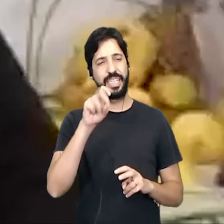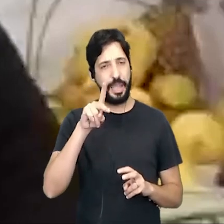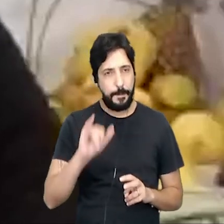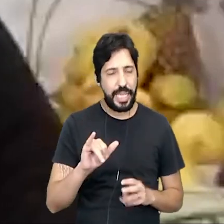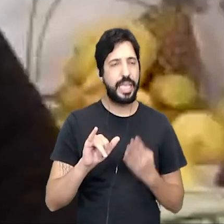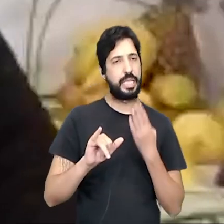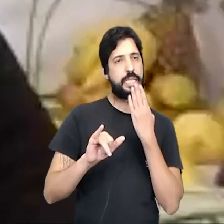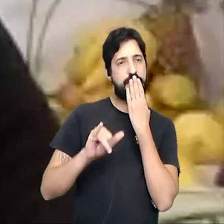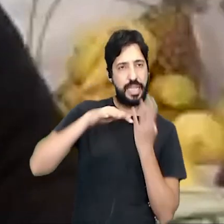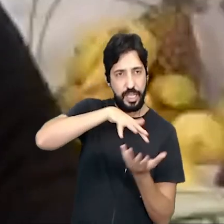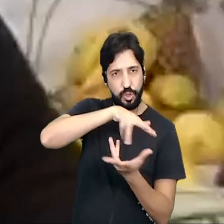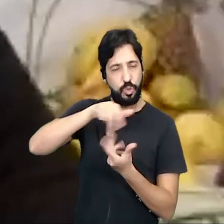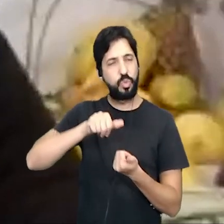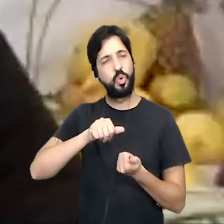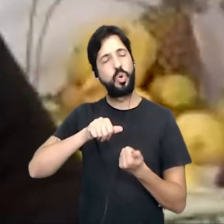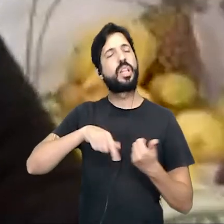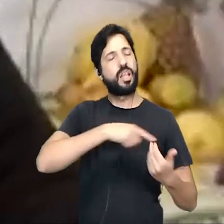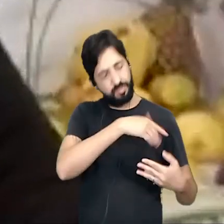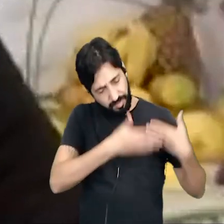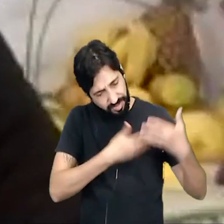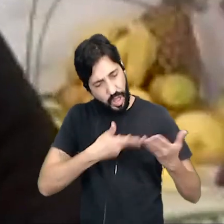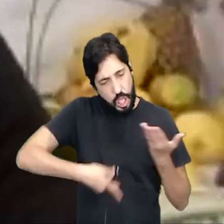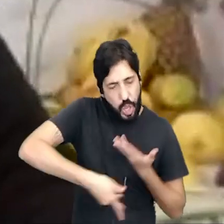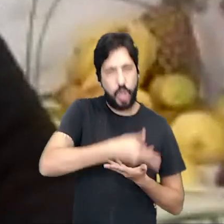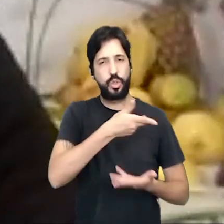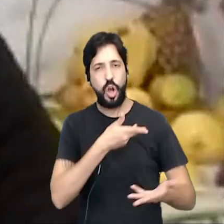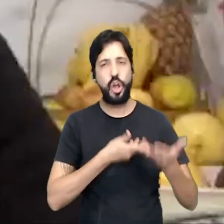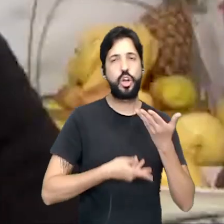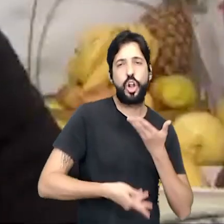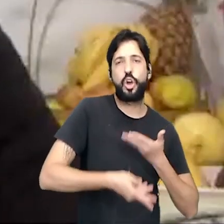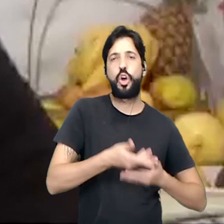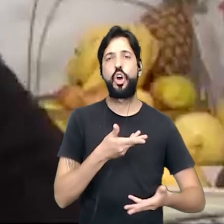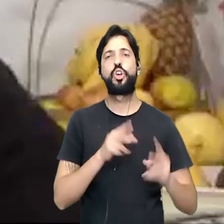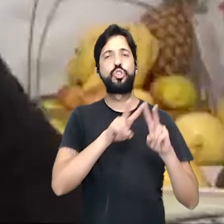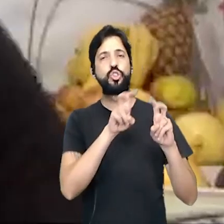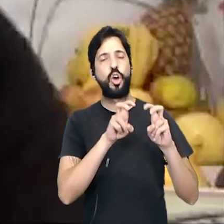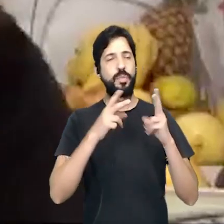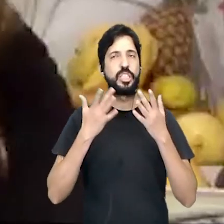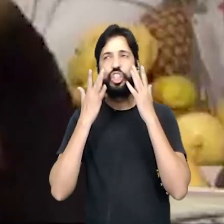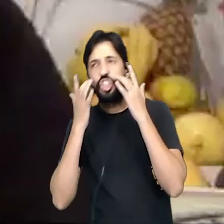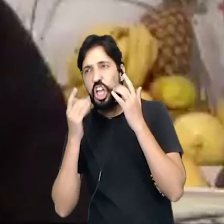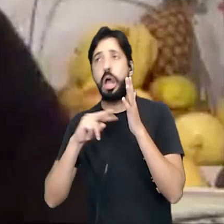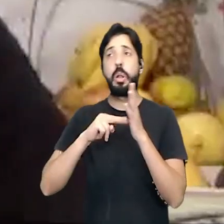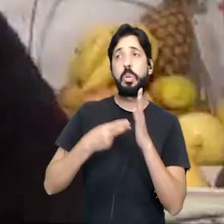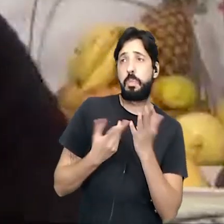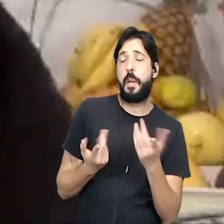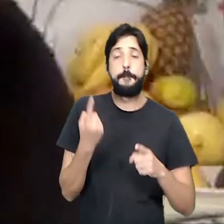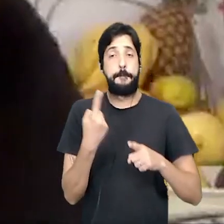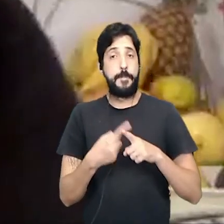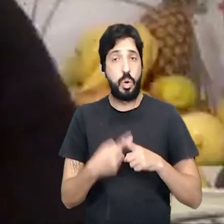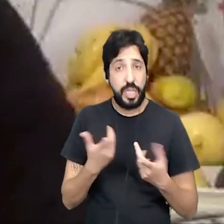tivemos sobre o Tepi, o silêncio do mundo, e tudo que a gente vem trocando desse ponto de vista, né, dessas relações do teatro,